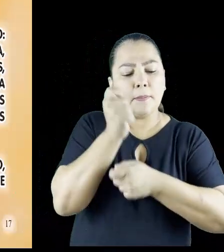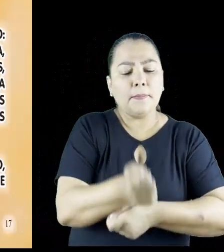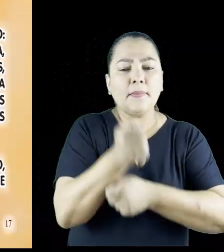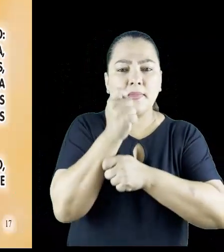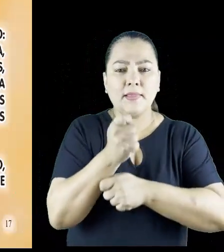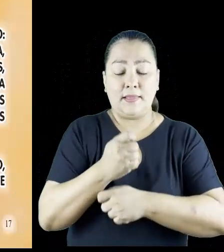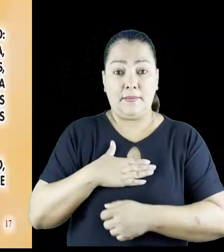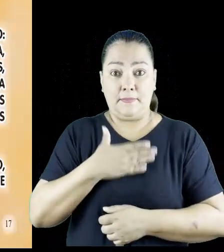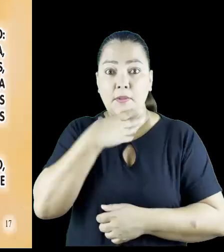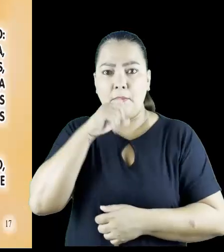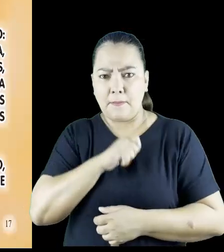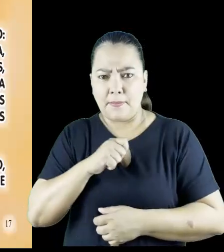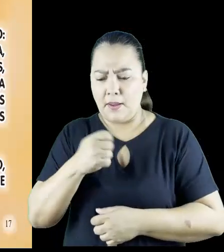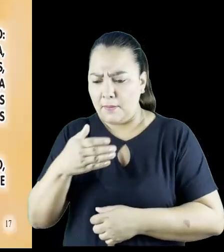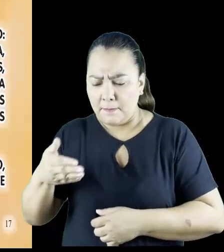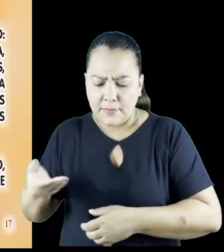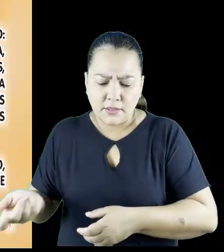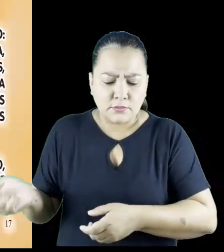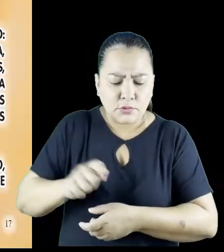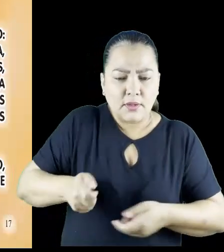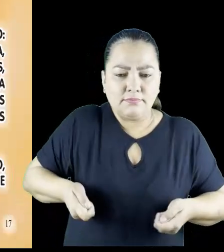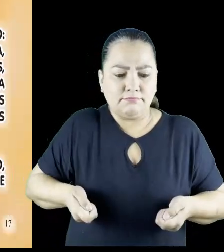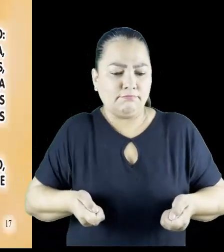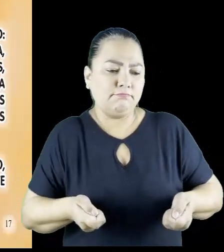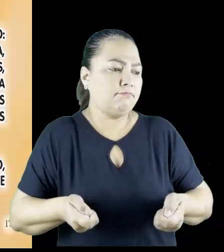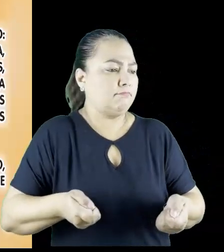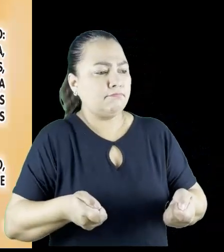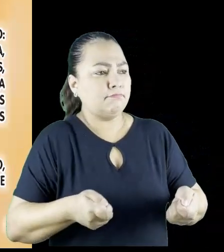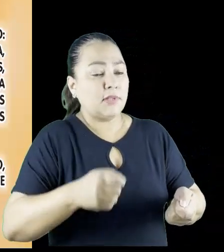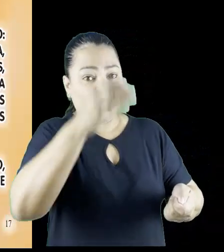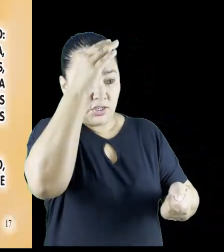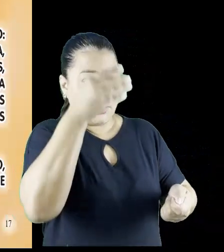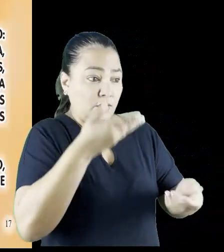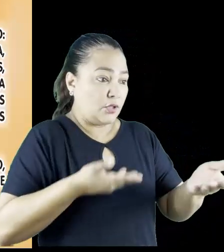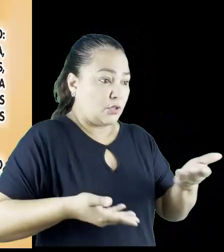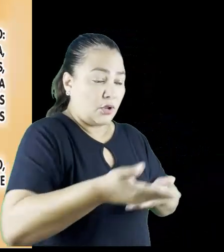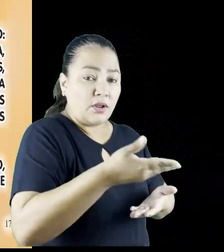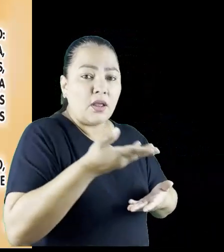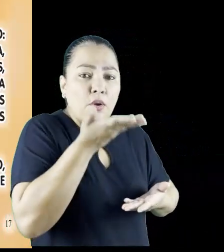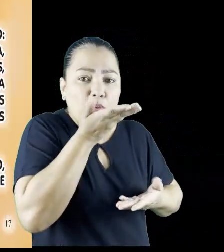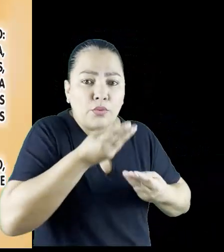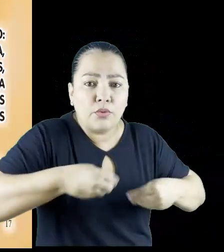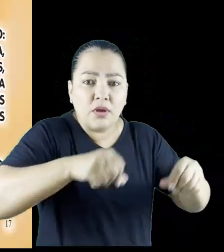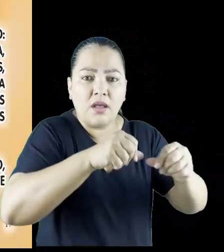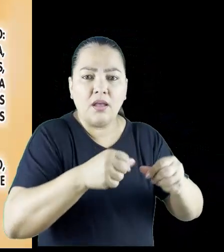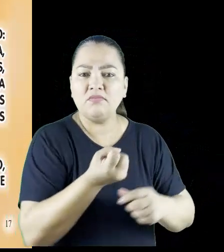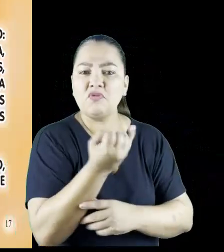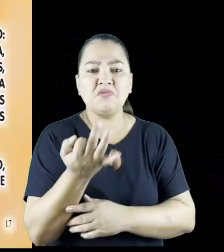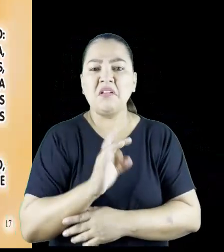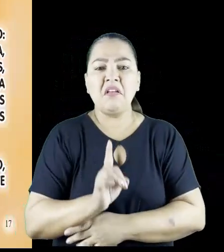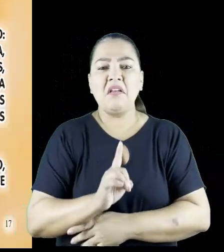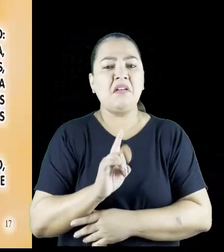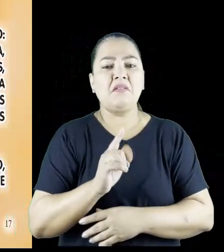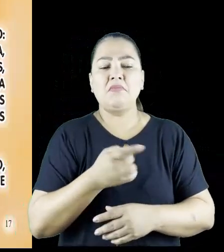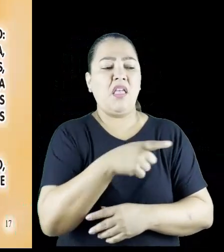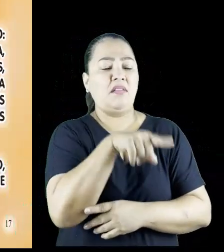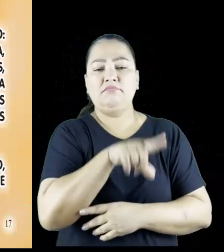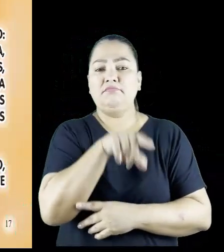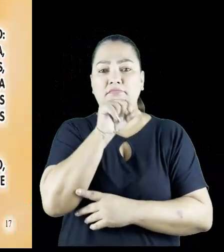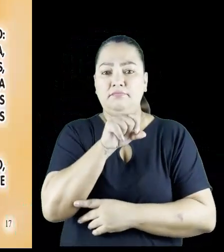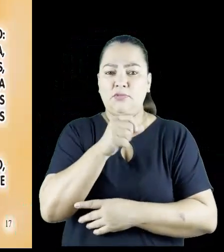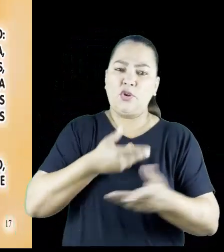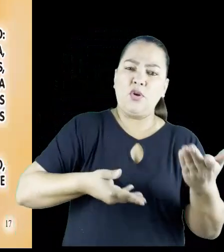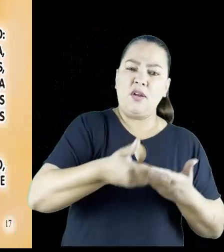pescadores. Então meu pai pegava as corvinas, botava no carrinho de mão e pedia para eu ir lá no meu tio para trocar por farinha. E não tinha quantidade não, era o que eles